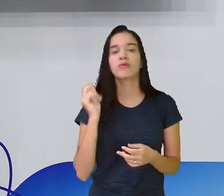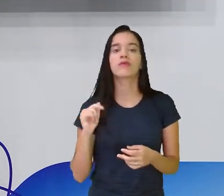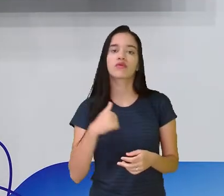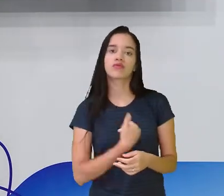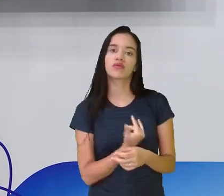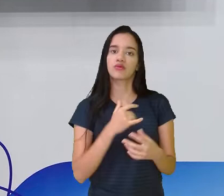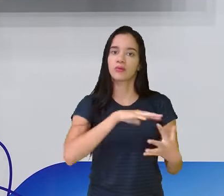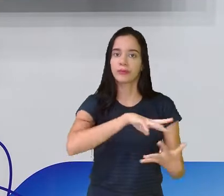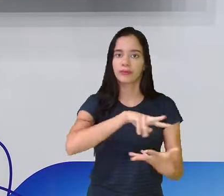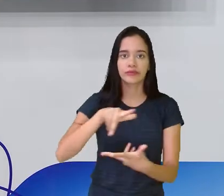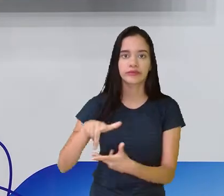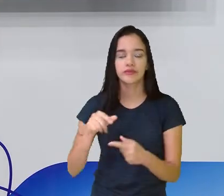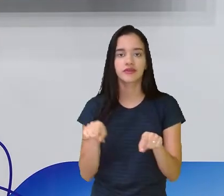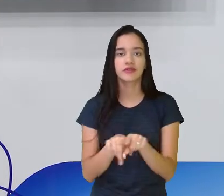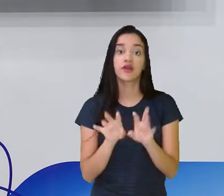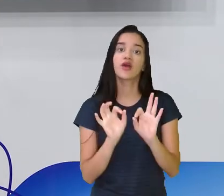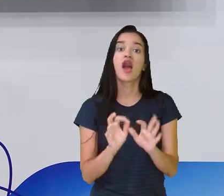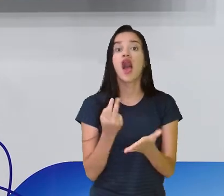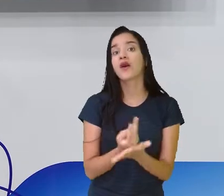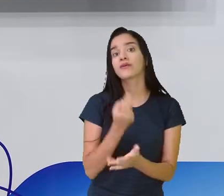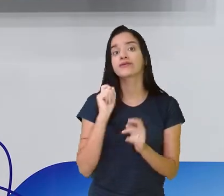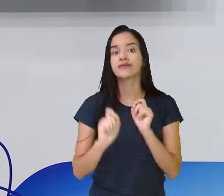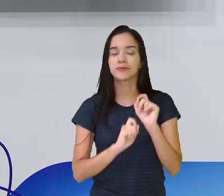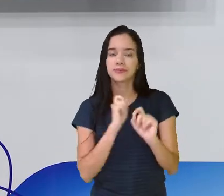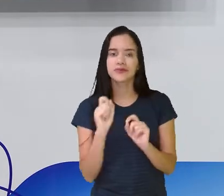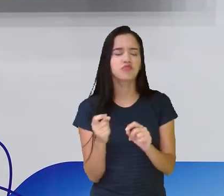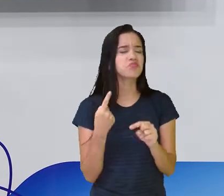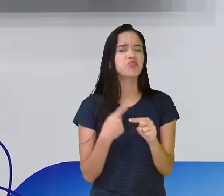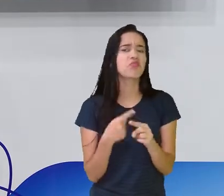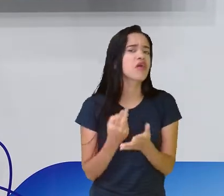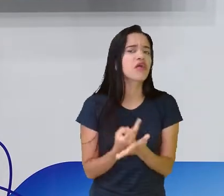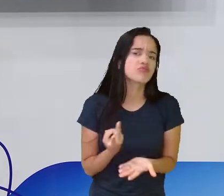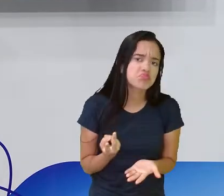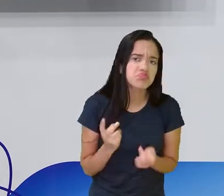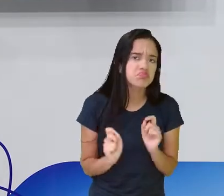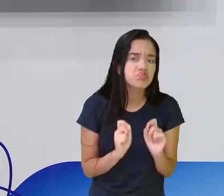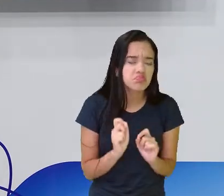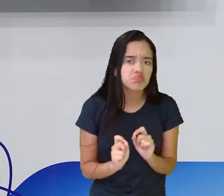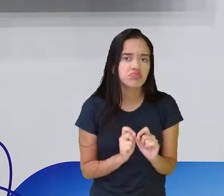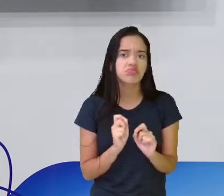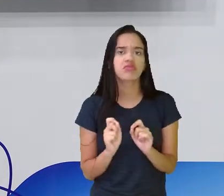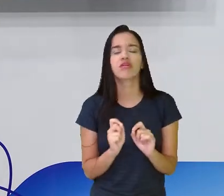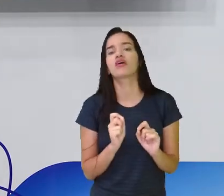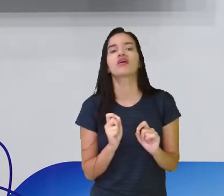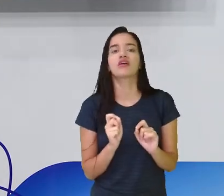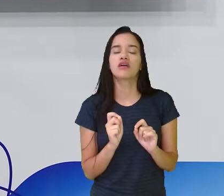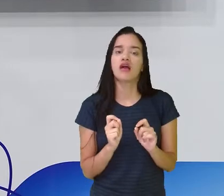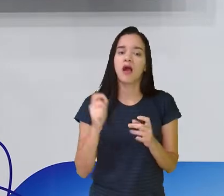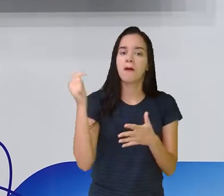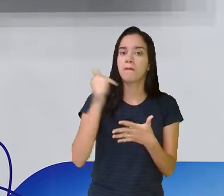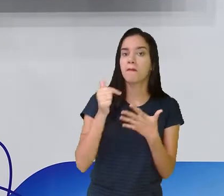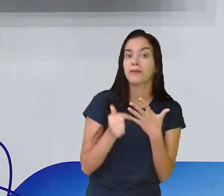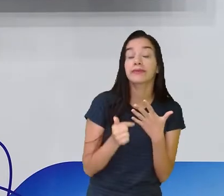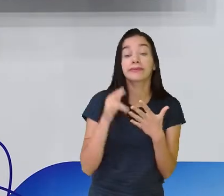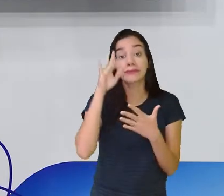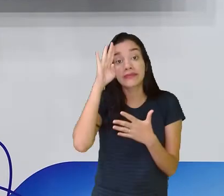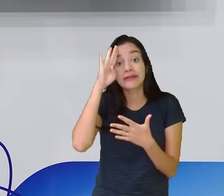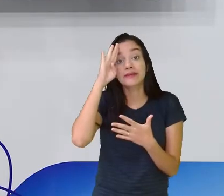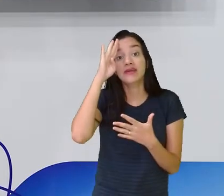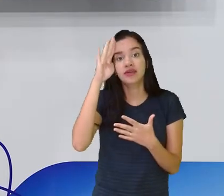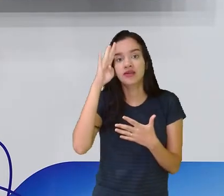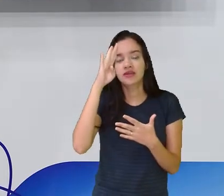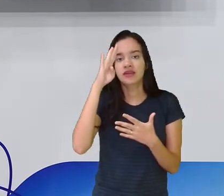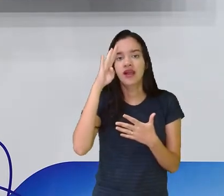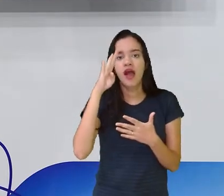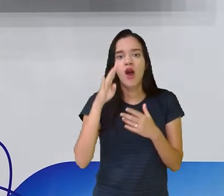nosso planeta. E o que que acontece? Por que que isso está acontecendo? Por inúmeros fatores, principalmente muito em